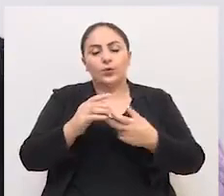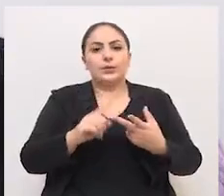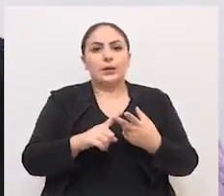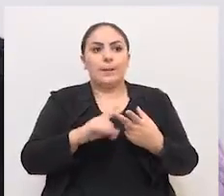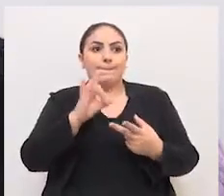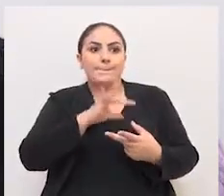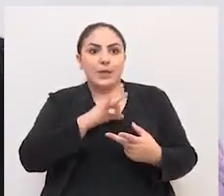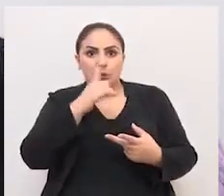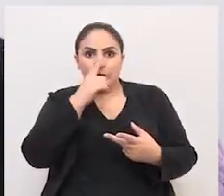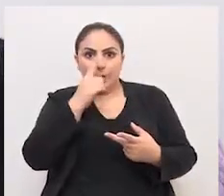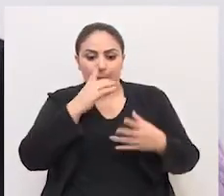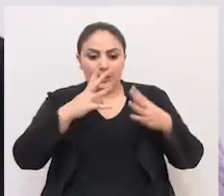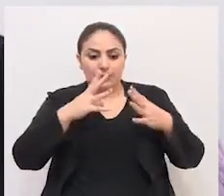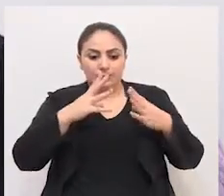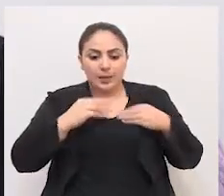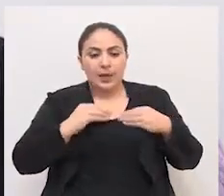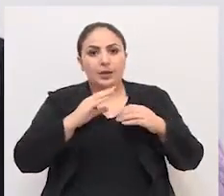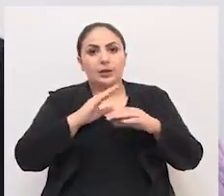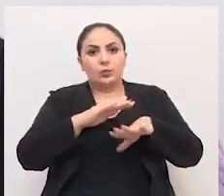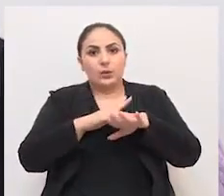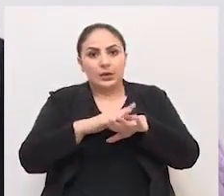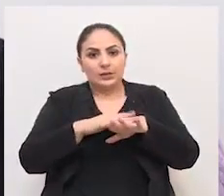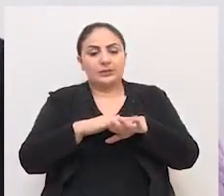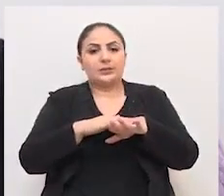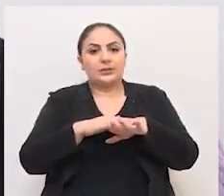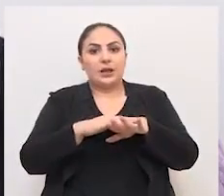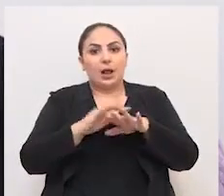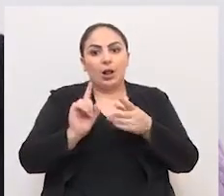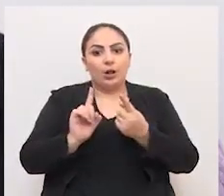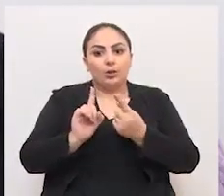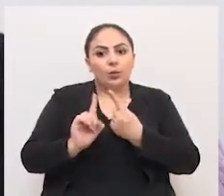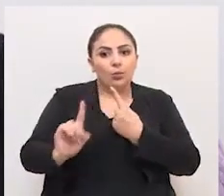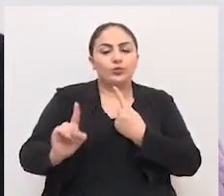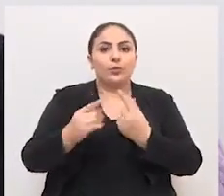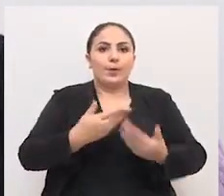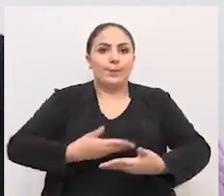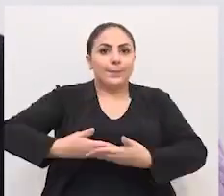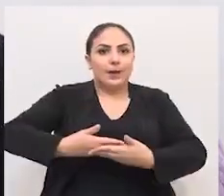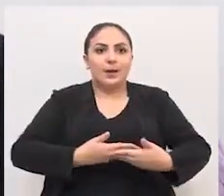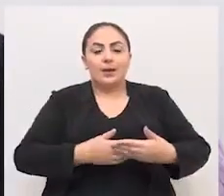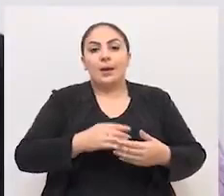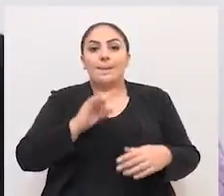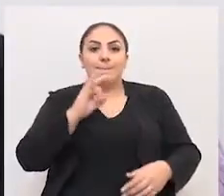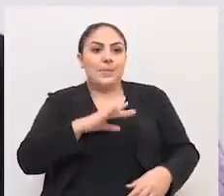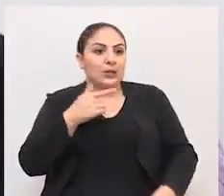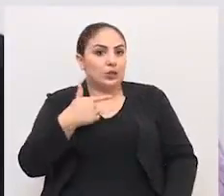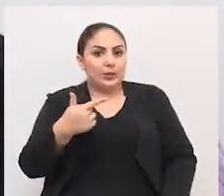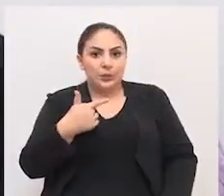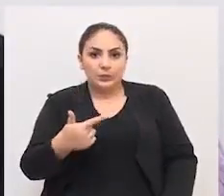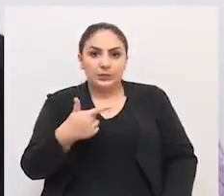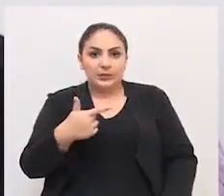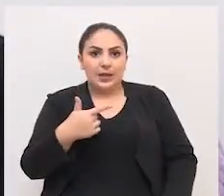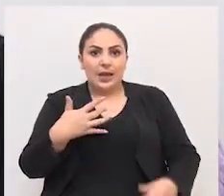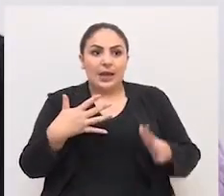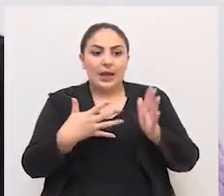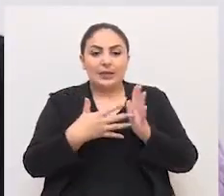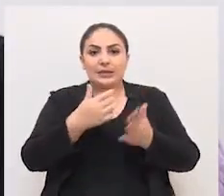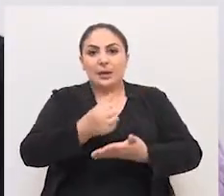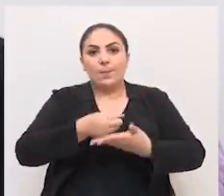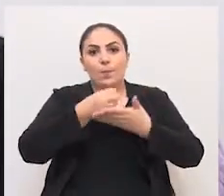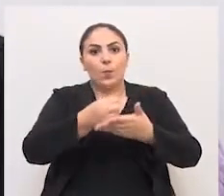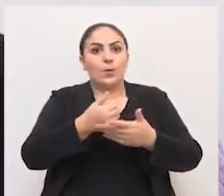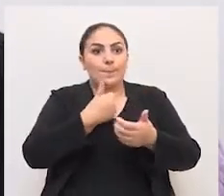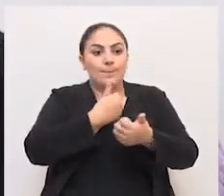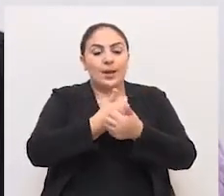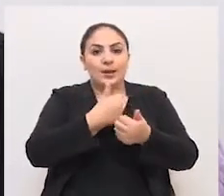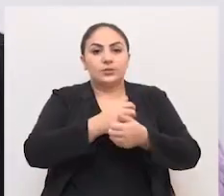medo também da mãe ficar doente e ficar longe do bebê, medo de não ter a rede de apoio por